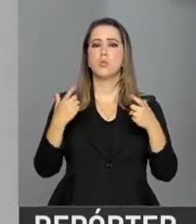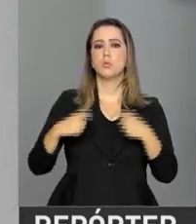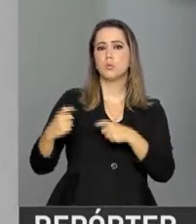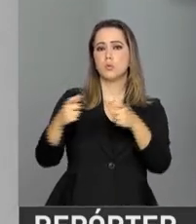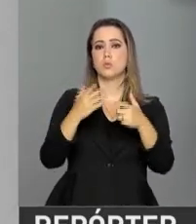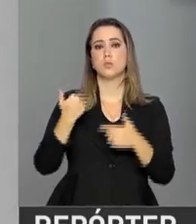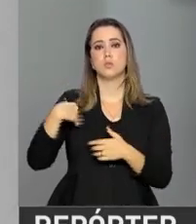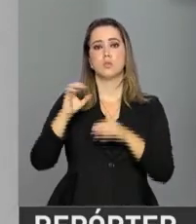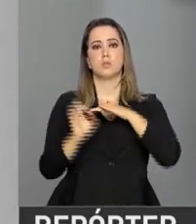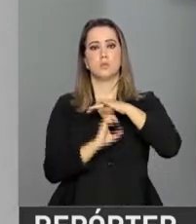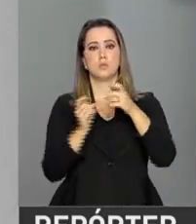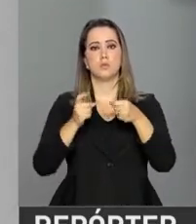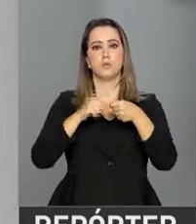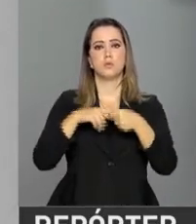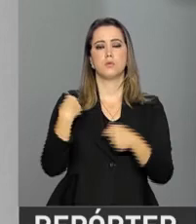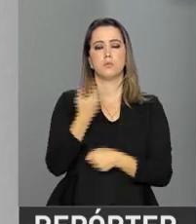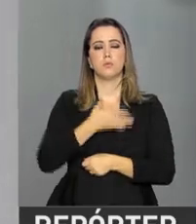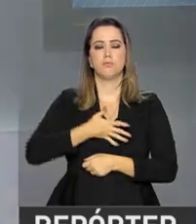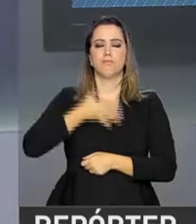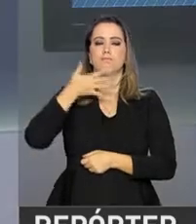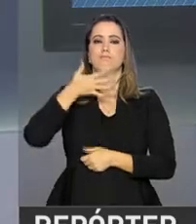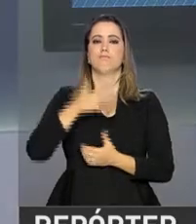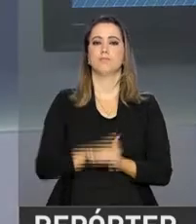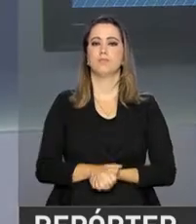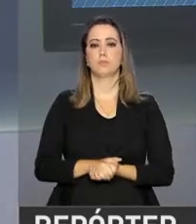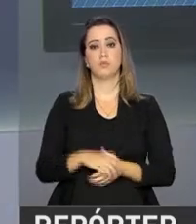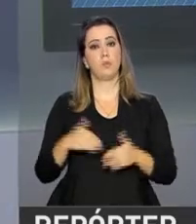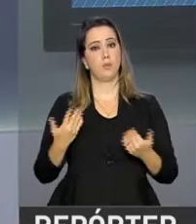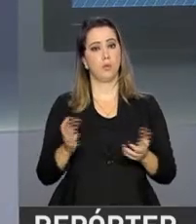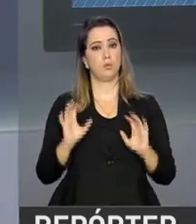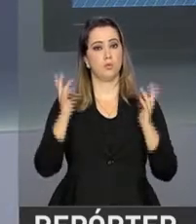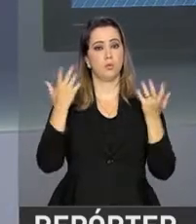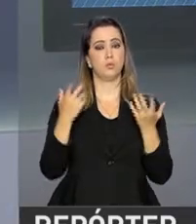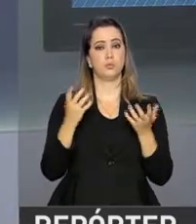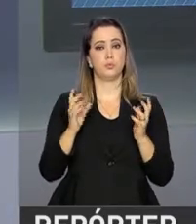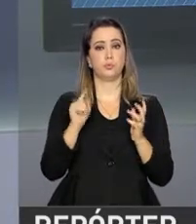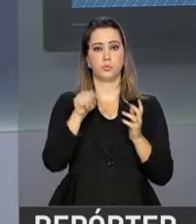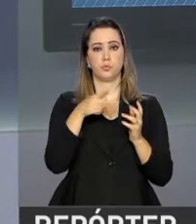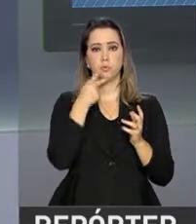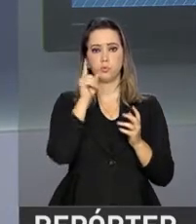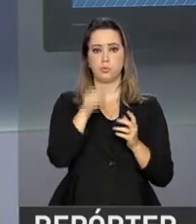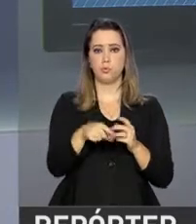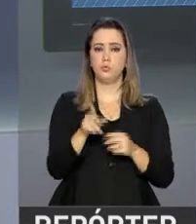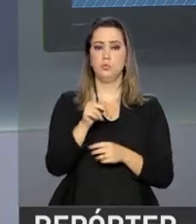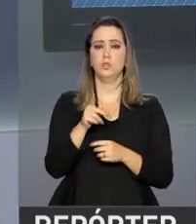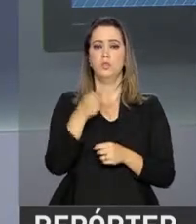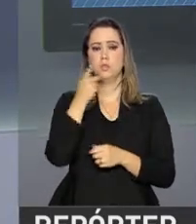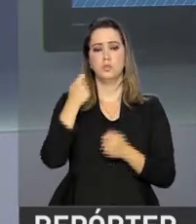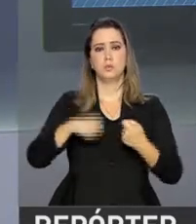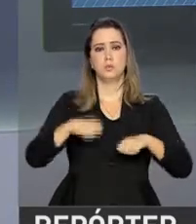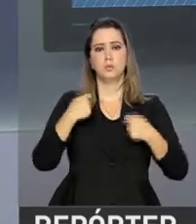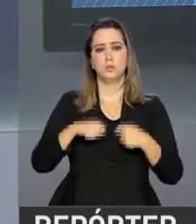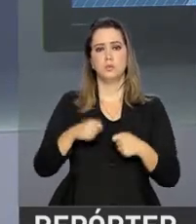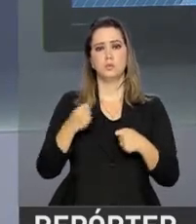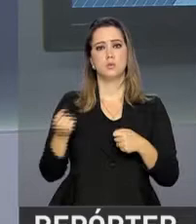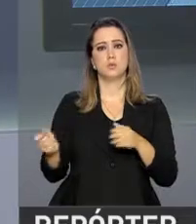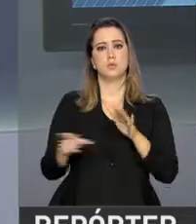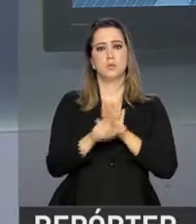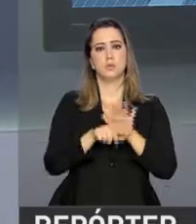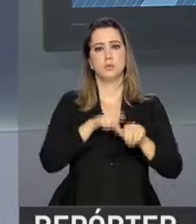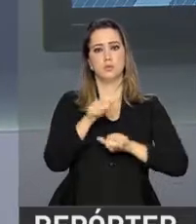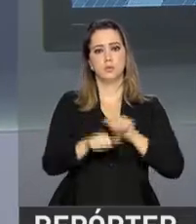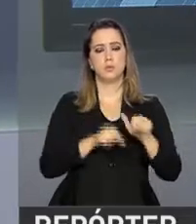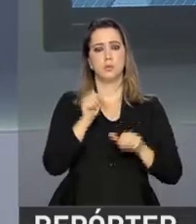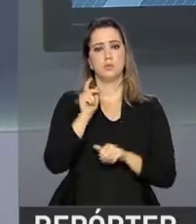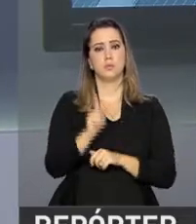estatal voltou a nos orgulhar durante a cerimônia o presidente michel temer voltou a defender a necessidade de reformas